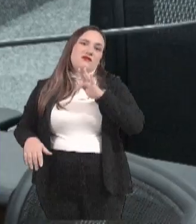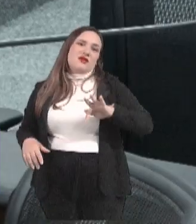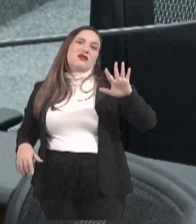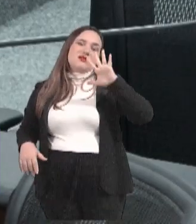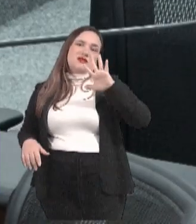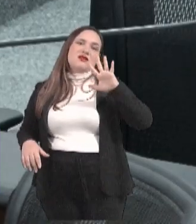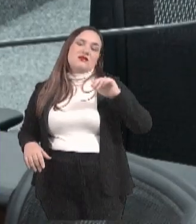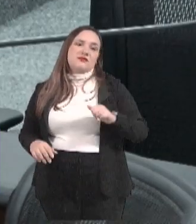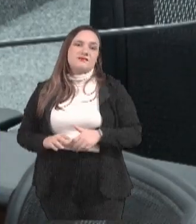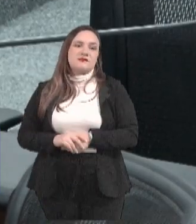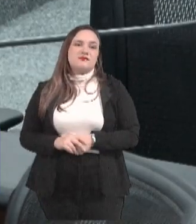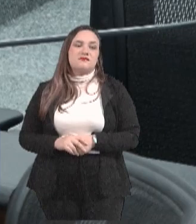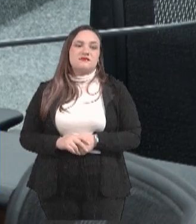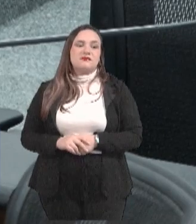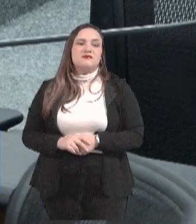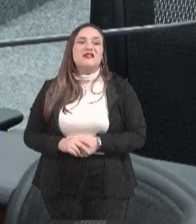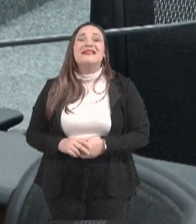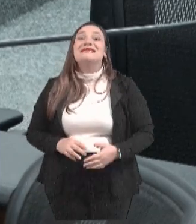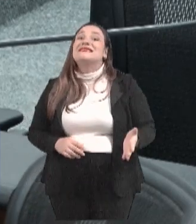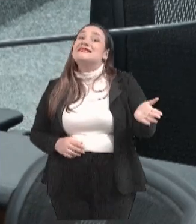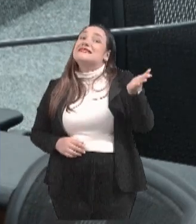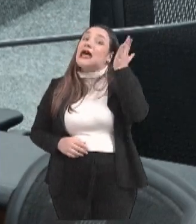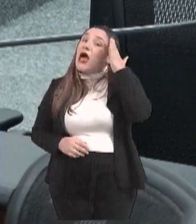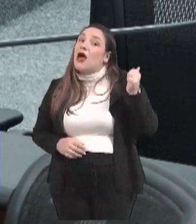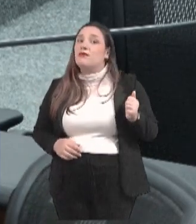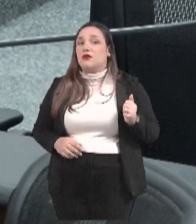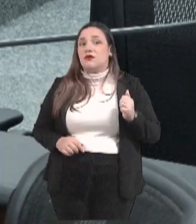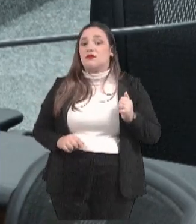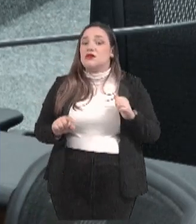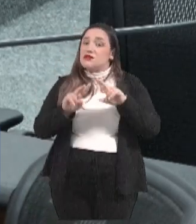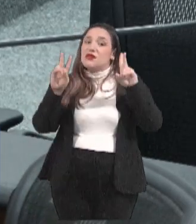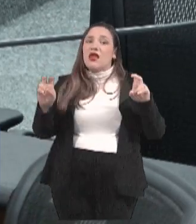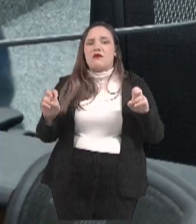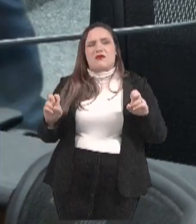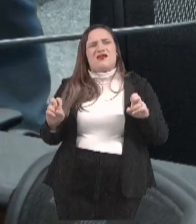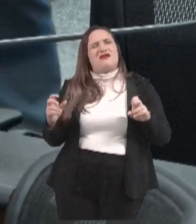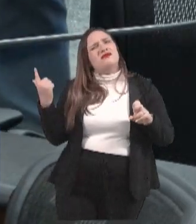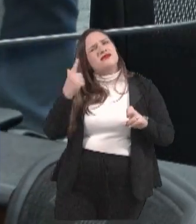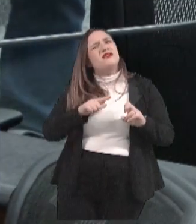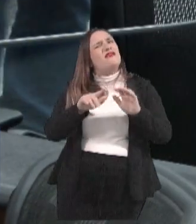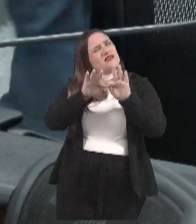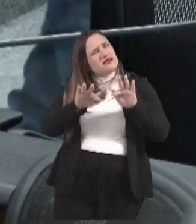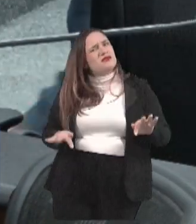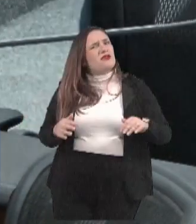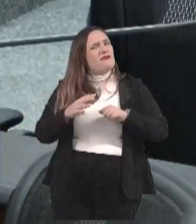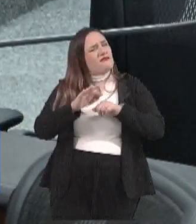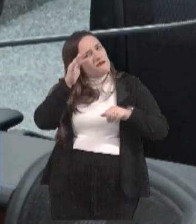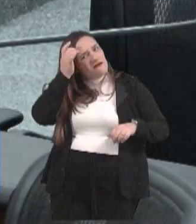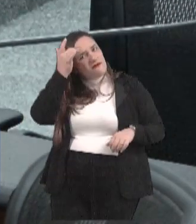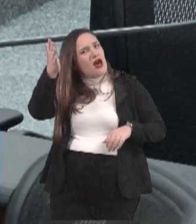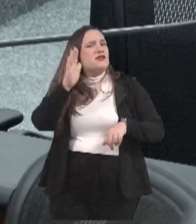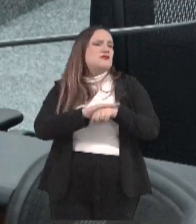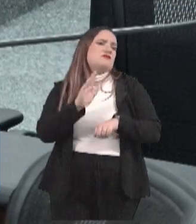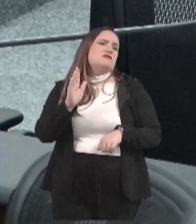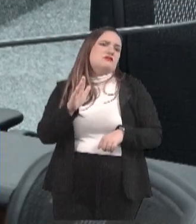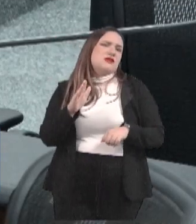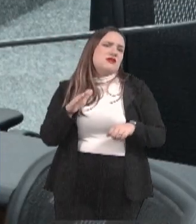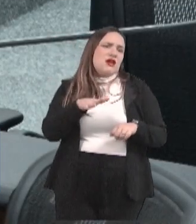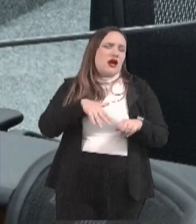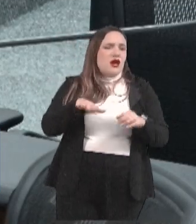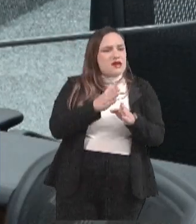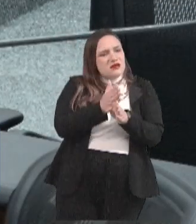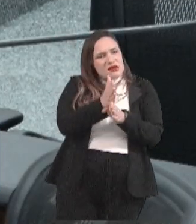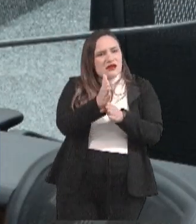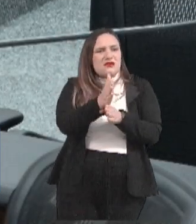central, tome conhecimento disso e facilite a vida daqueles que na nossa região de fronteira produzem. Obrigado